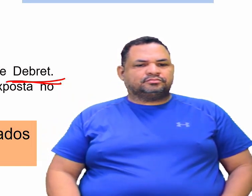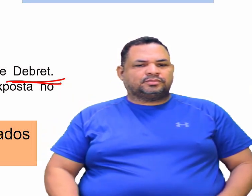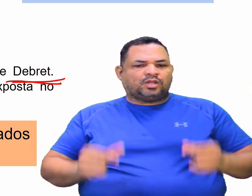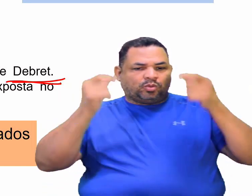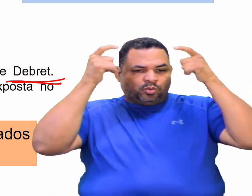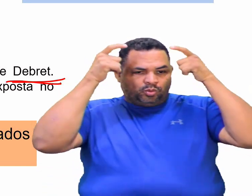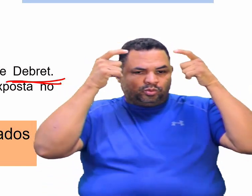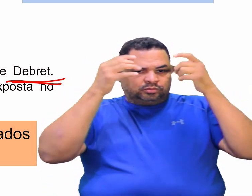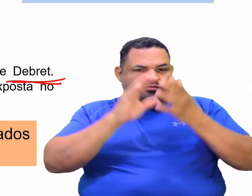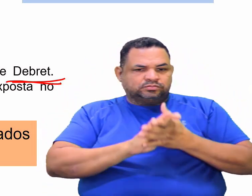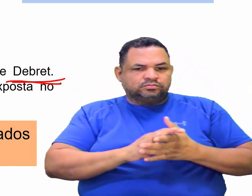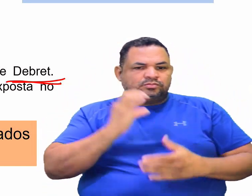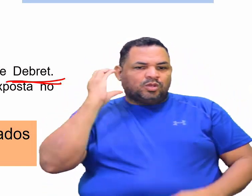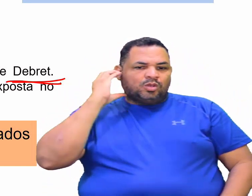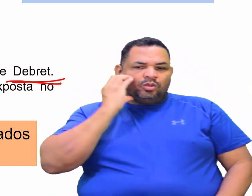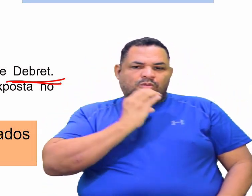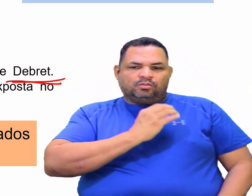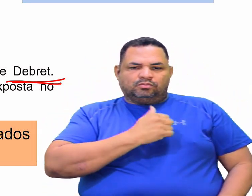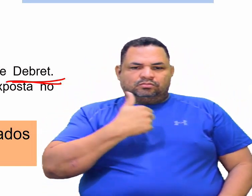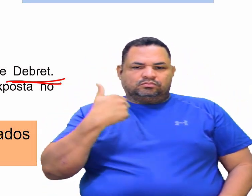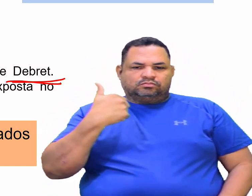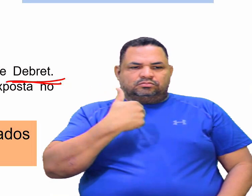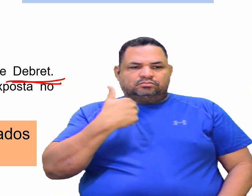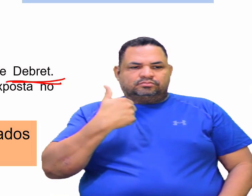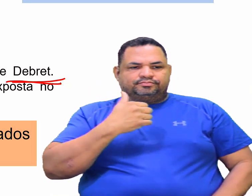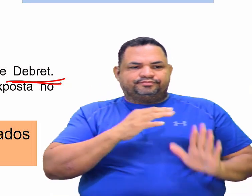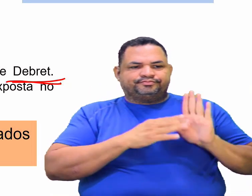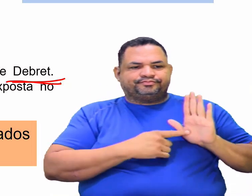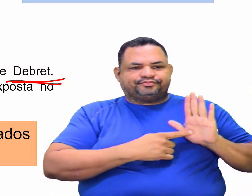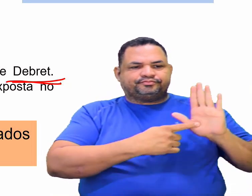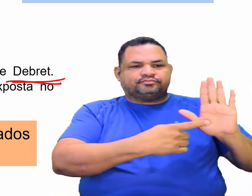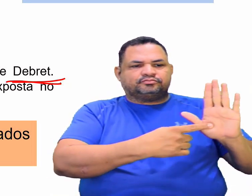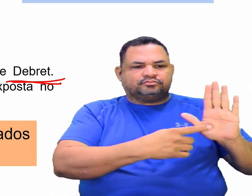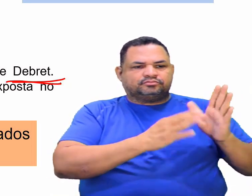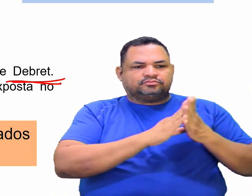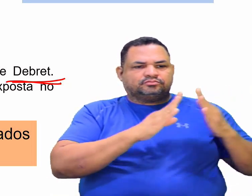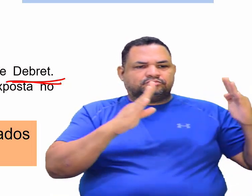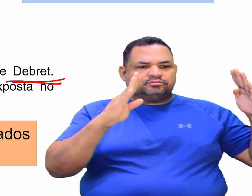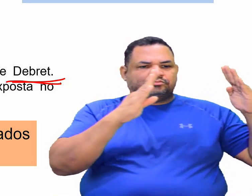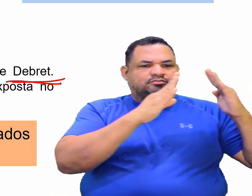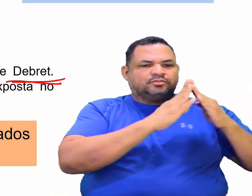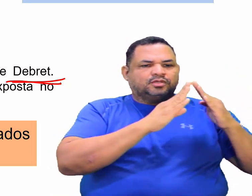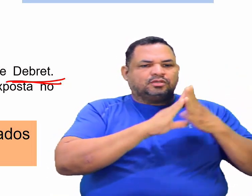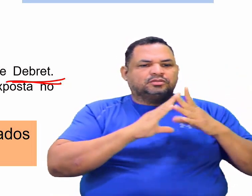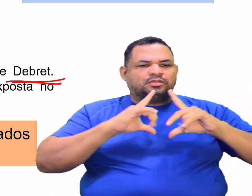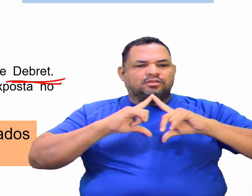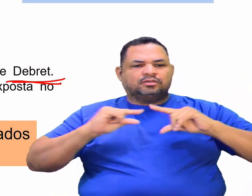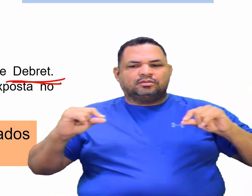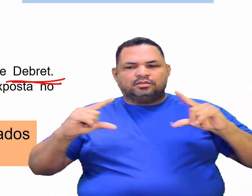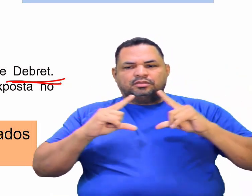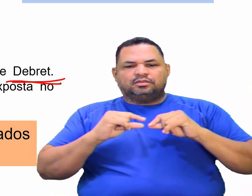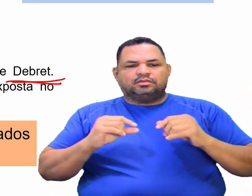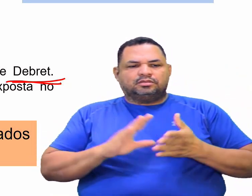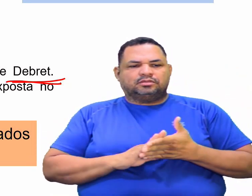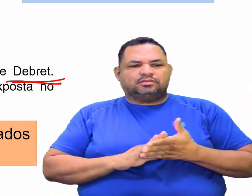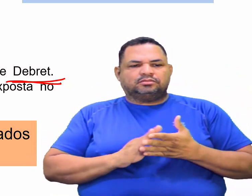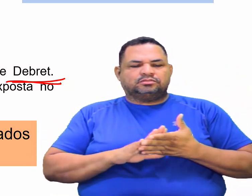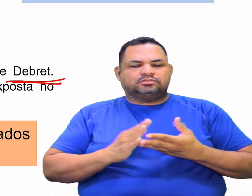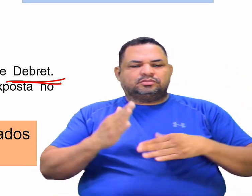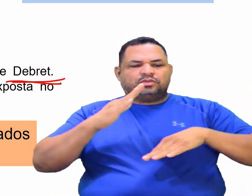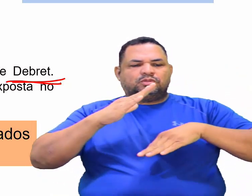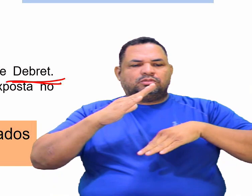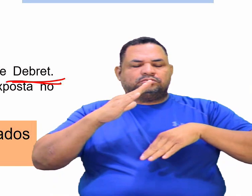coração de Dom Pedro I exposta no palácio Itamarati em Brasília os artistas